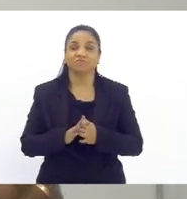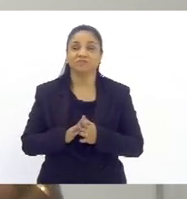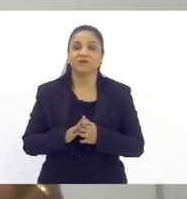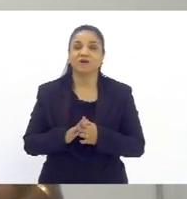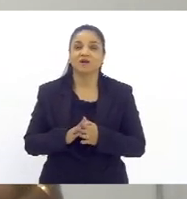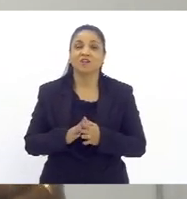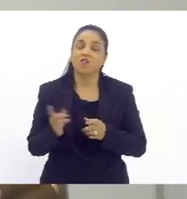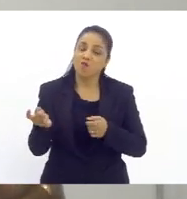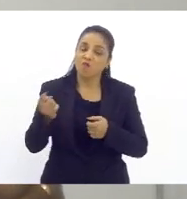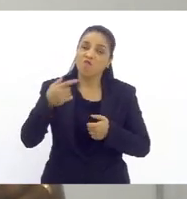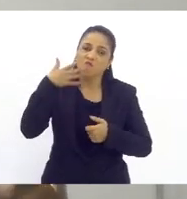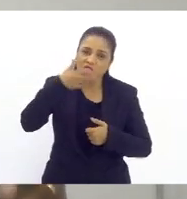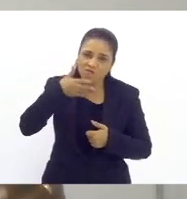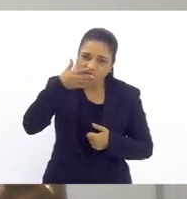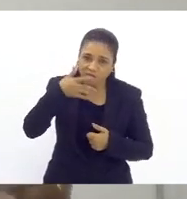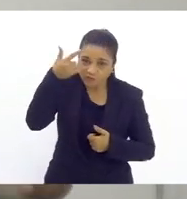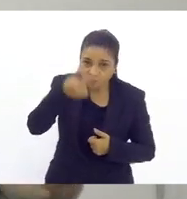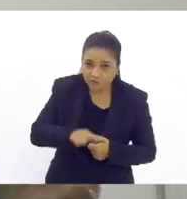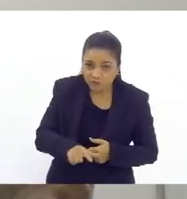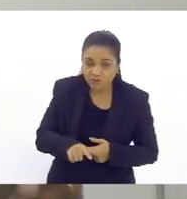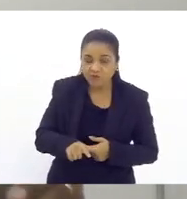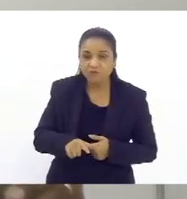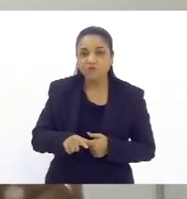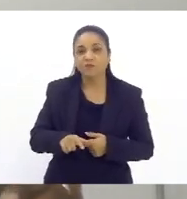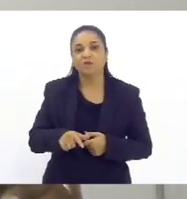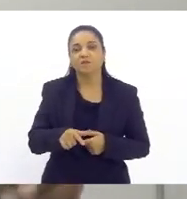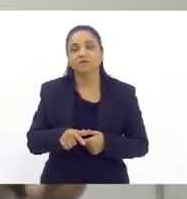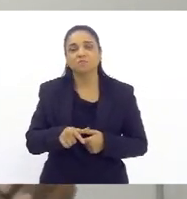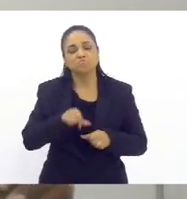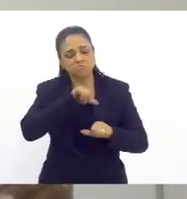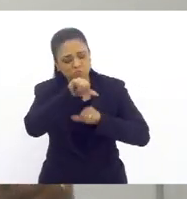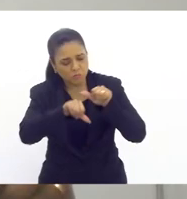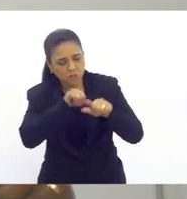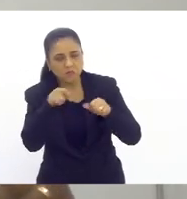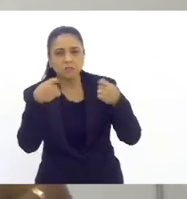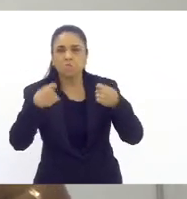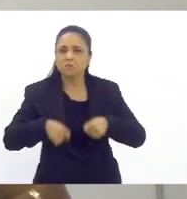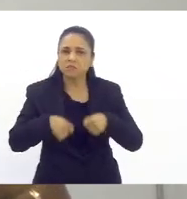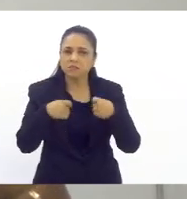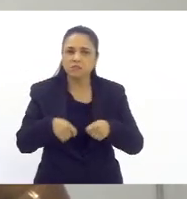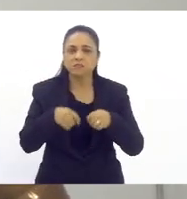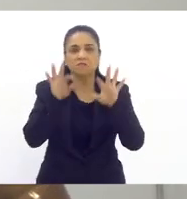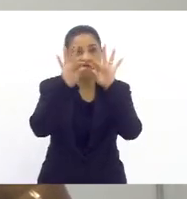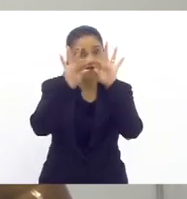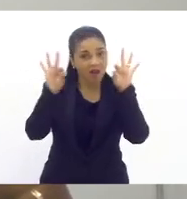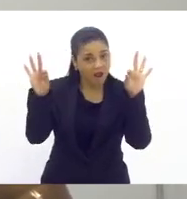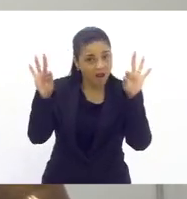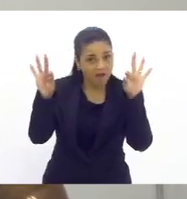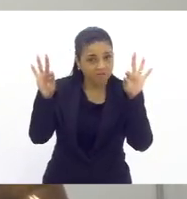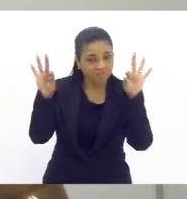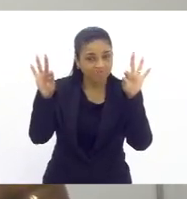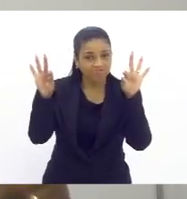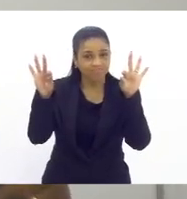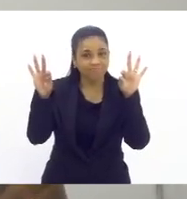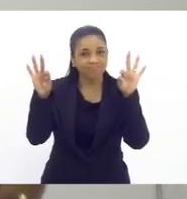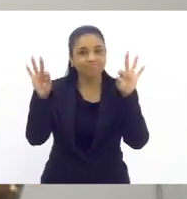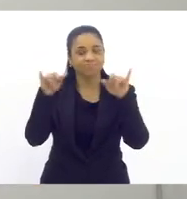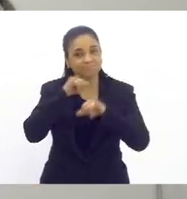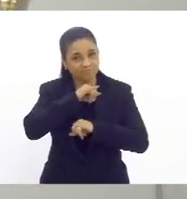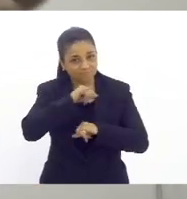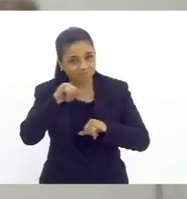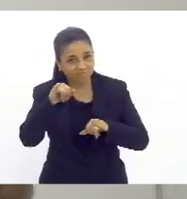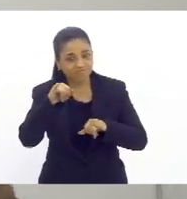volto a dizer eu acho que tem que ter mudanças existe uma frase que que é mencionada